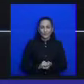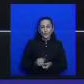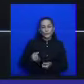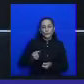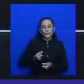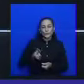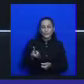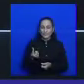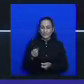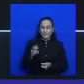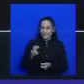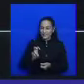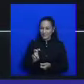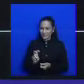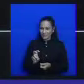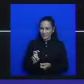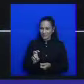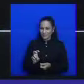65.